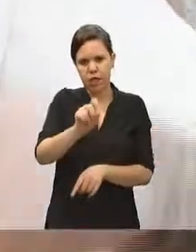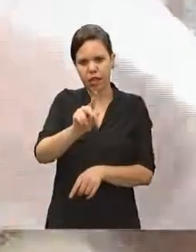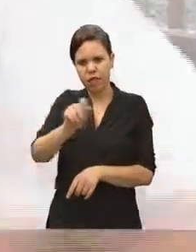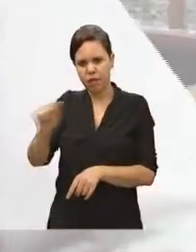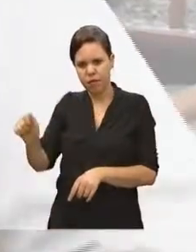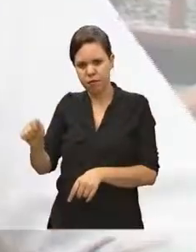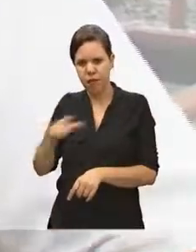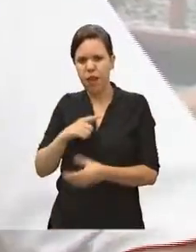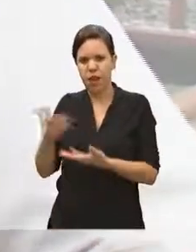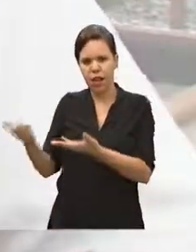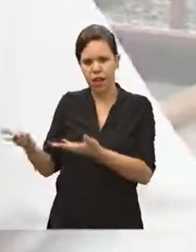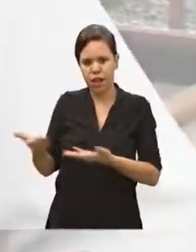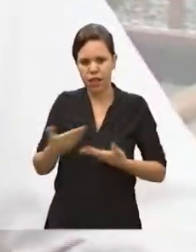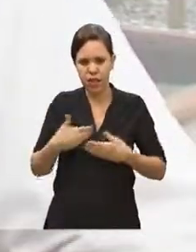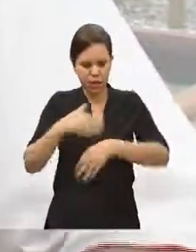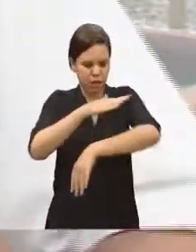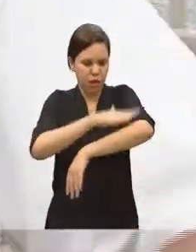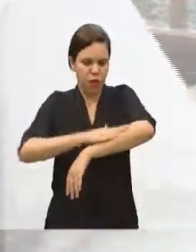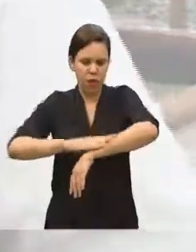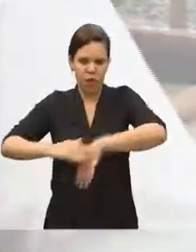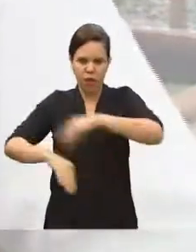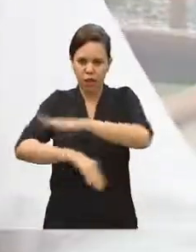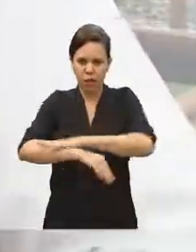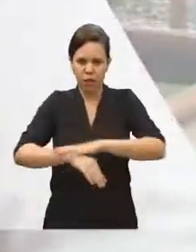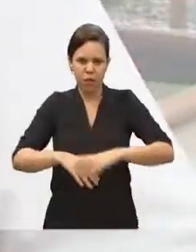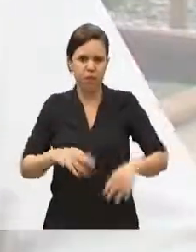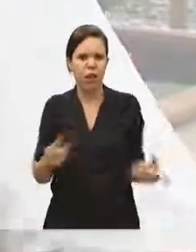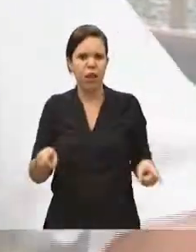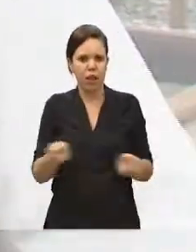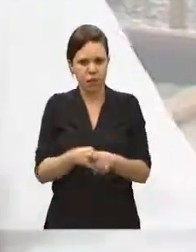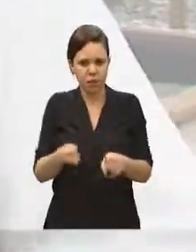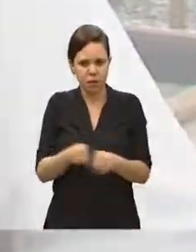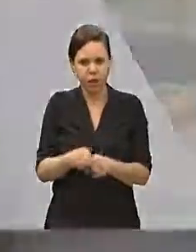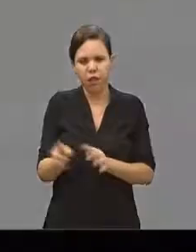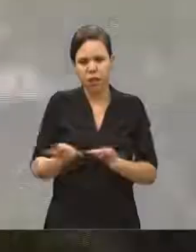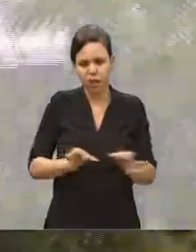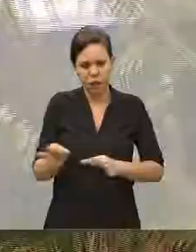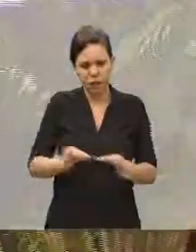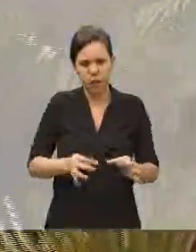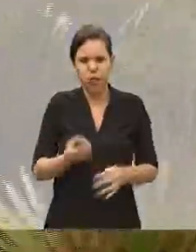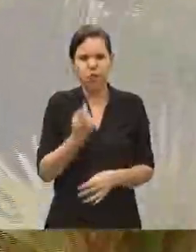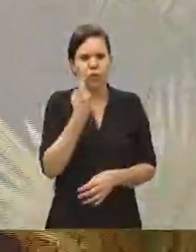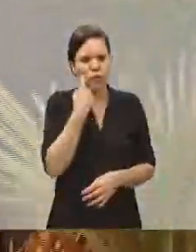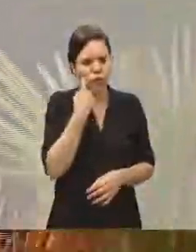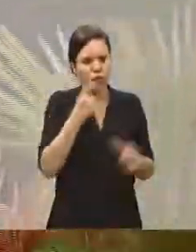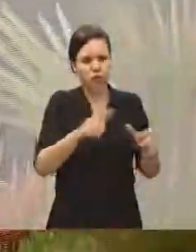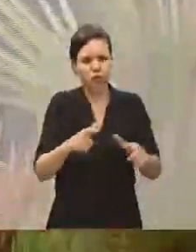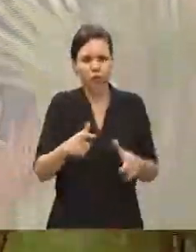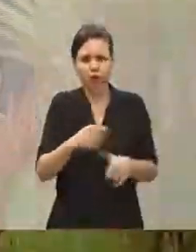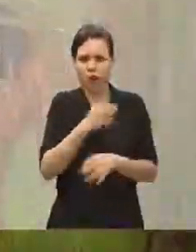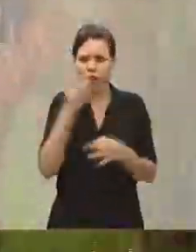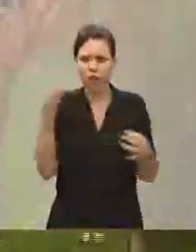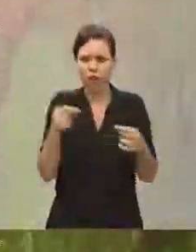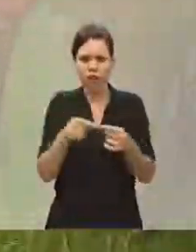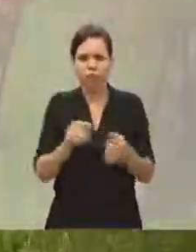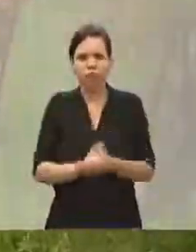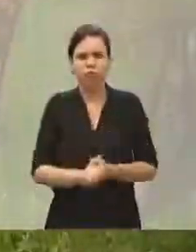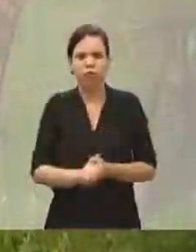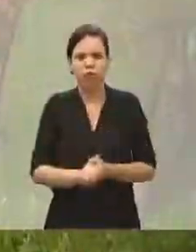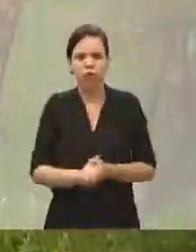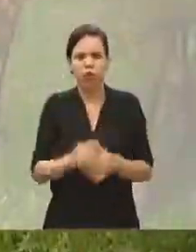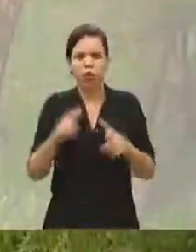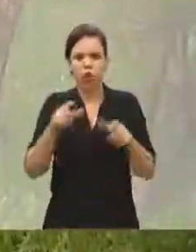recebendo uma ozonioterapia na pele, os peixes estão com uma água sensacional. No ambiente chamado remanso tropical,